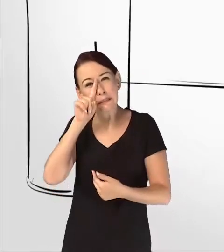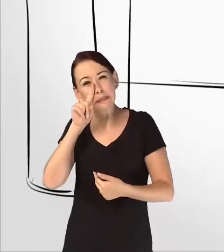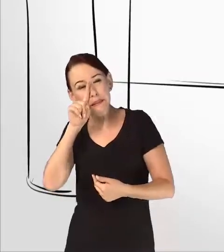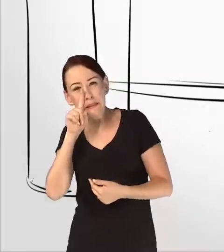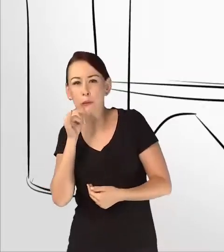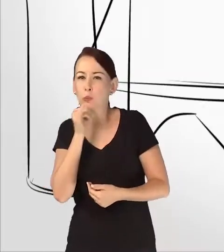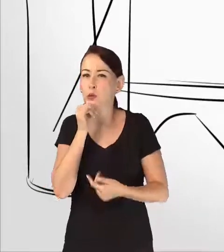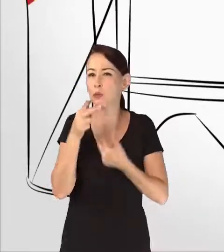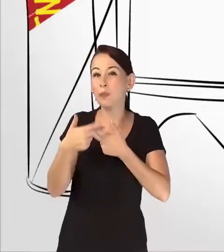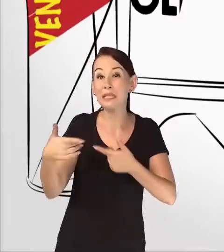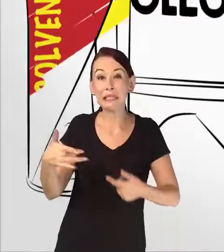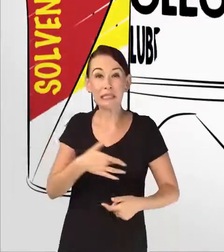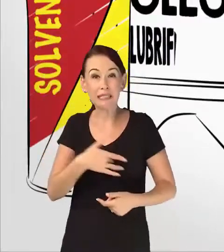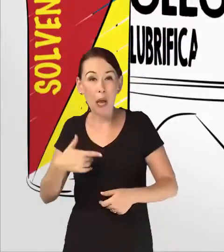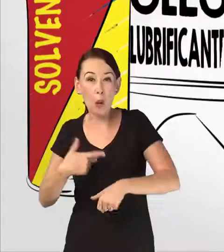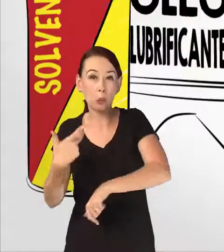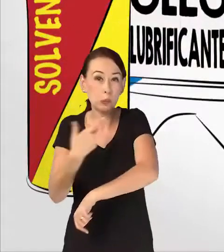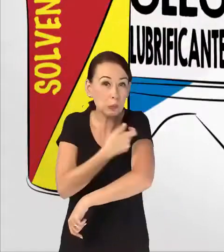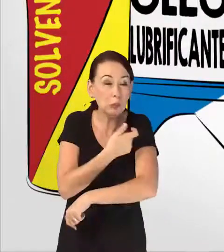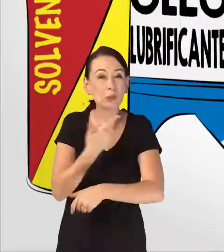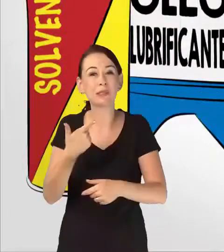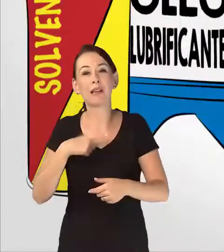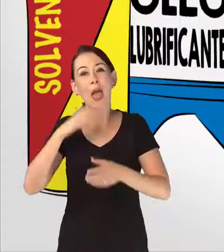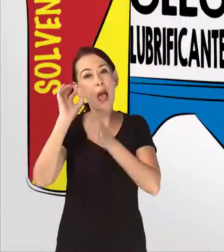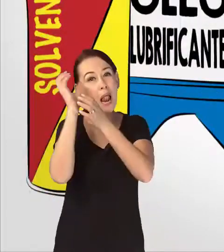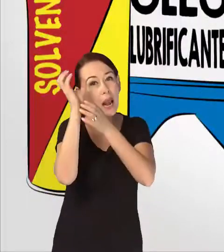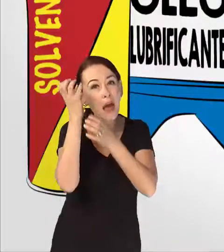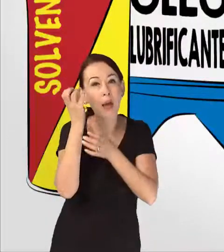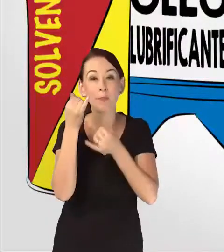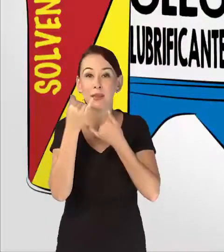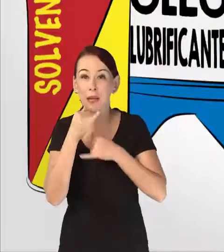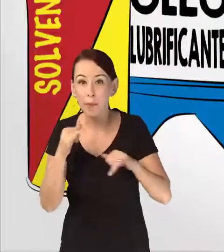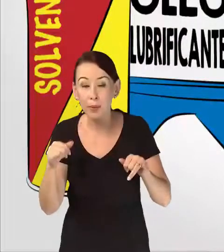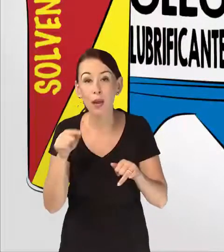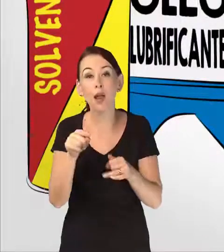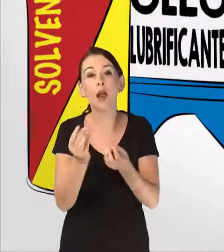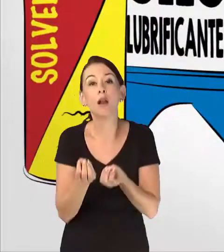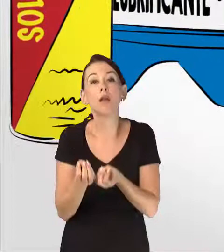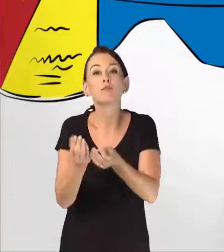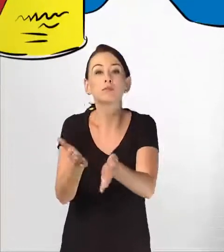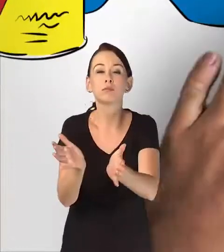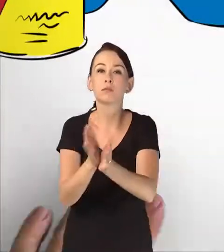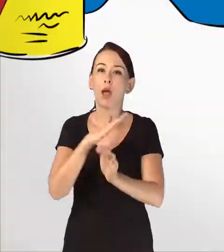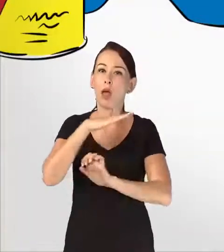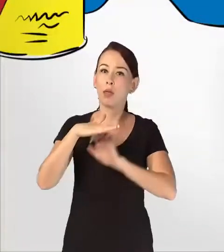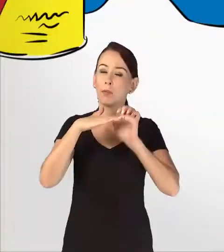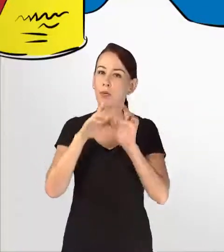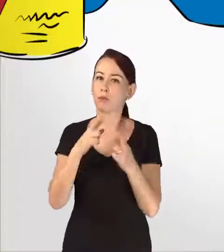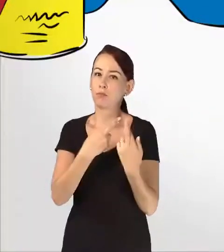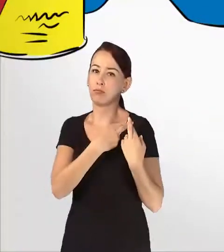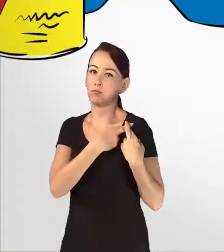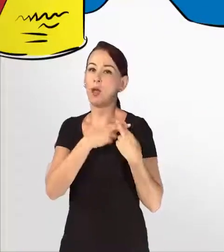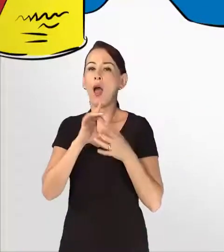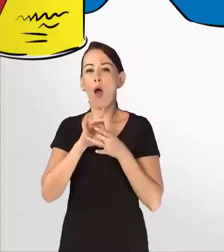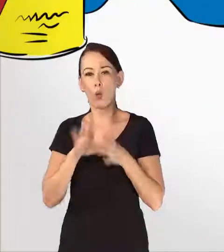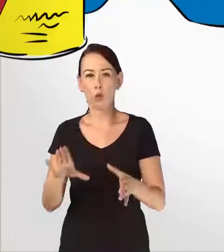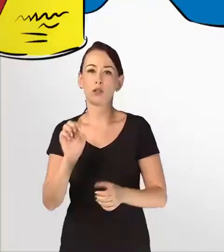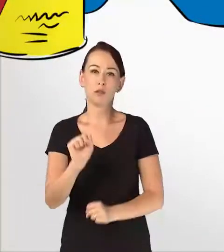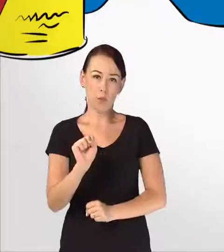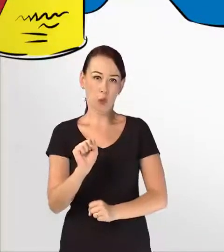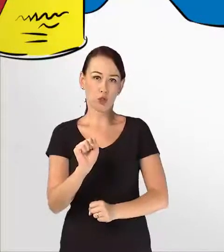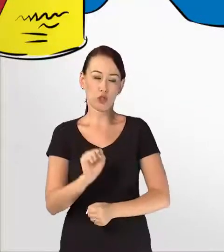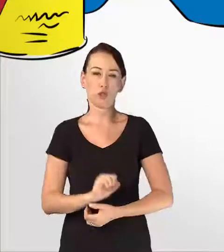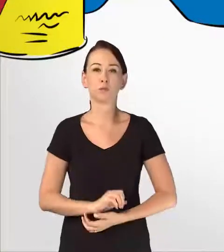Resíduos potencialmente perigosos, como os de saúde, lâmpadas e pilhas, seguem para tratamento em empresas